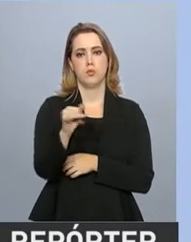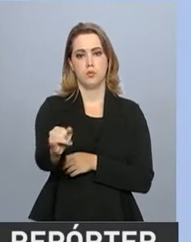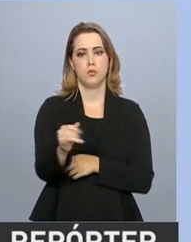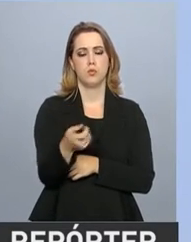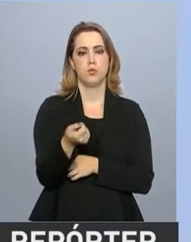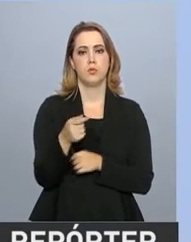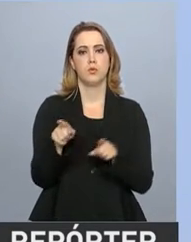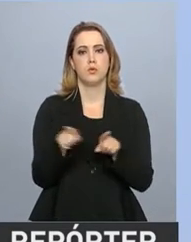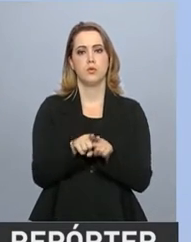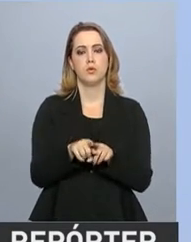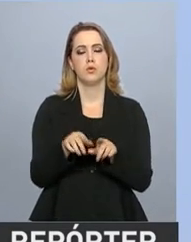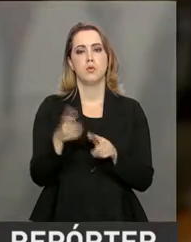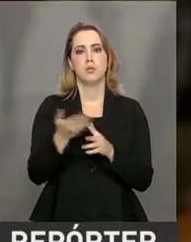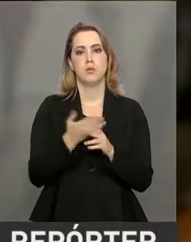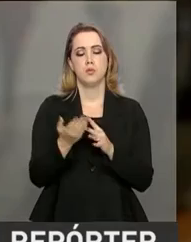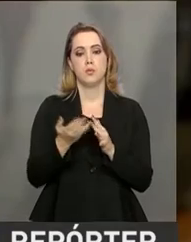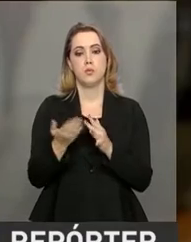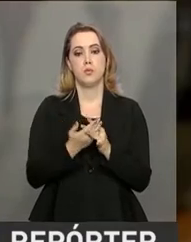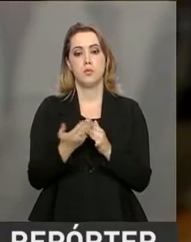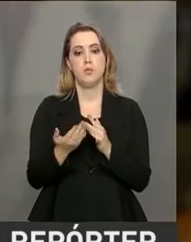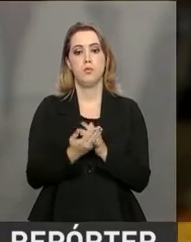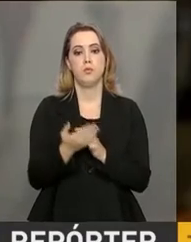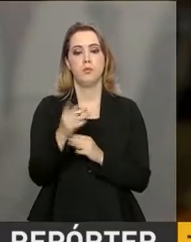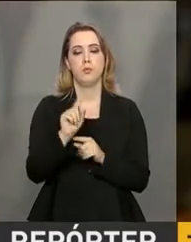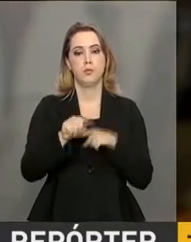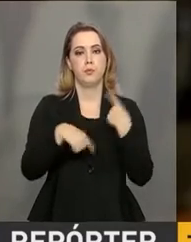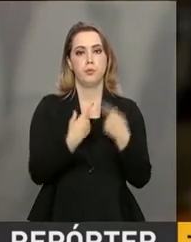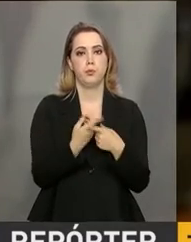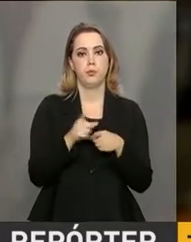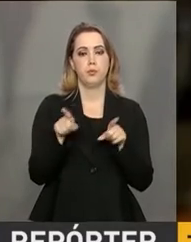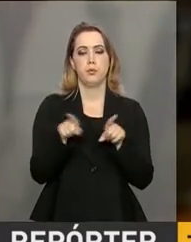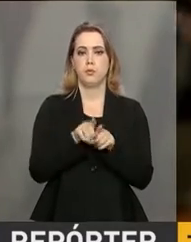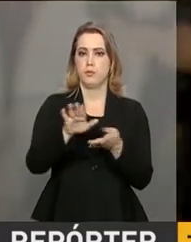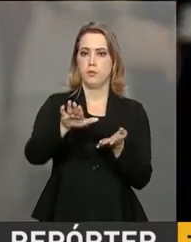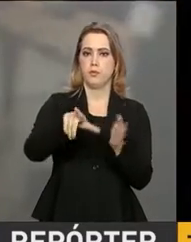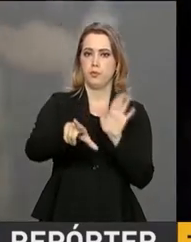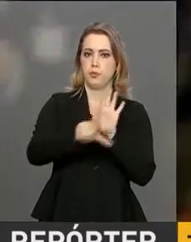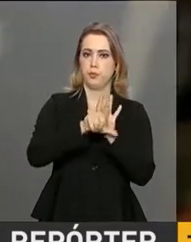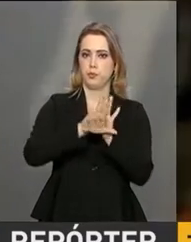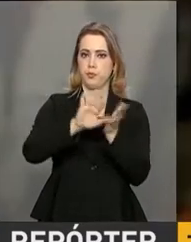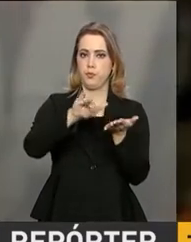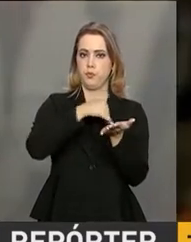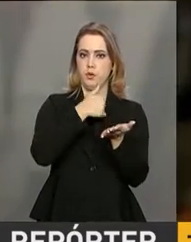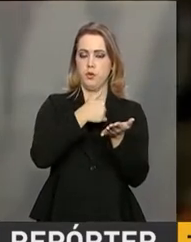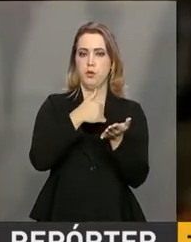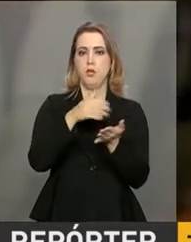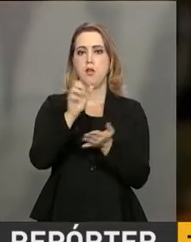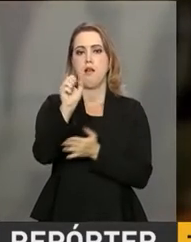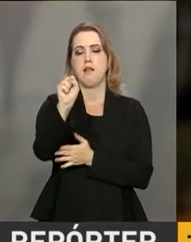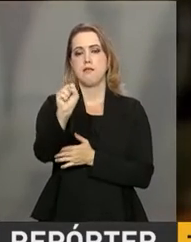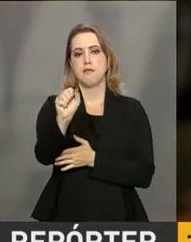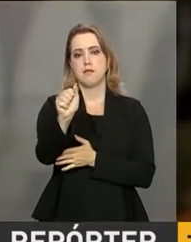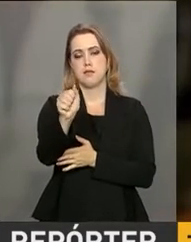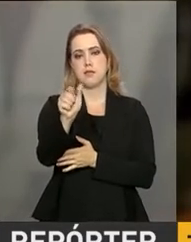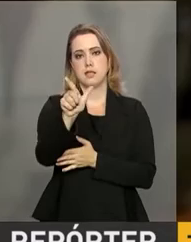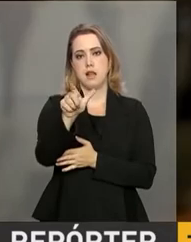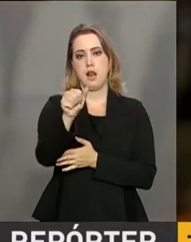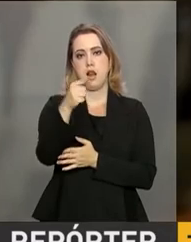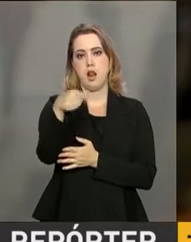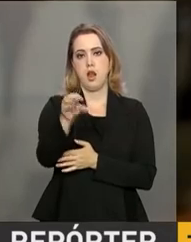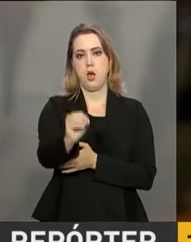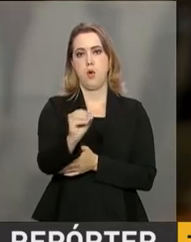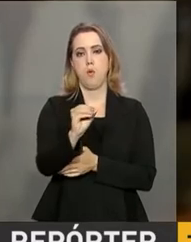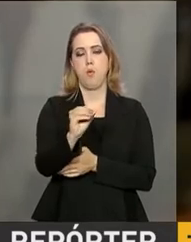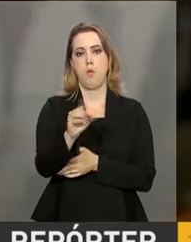para efeito do financiamento. Outra lei sancionada pelo presidente Michel Temer é a do Salão Parceiro, que estabelece que salões de